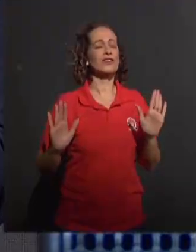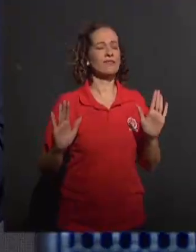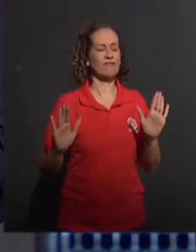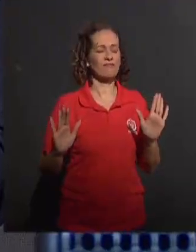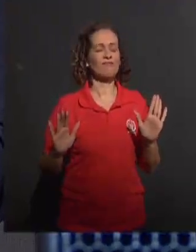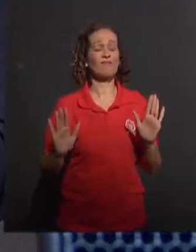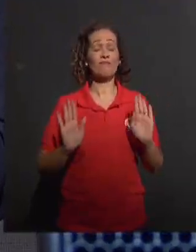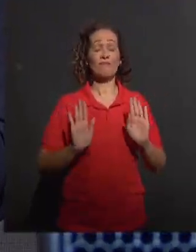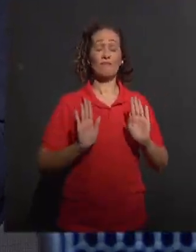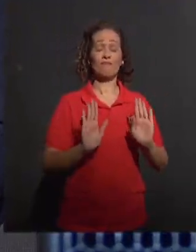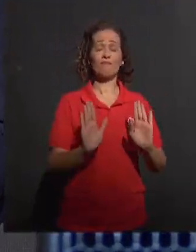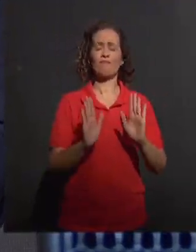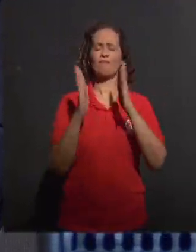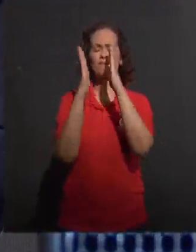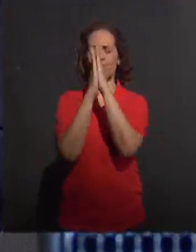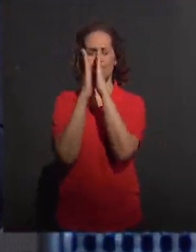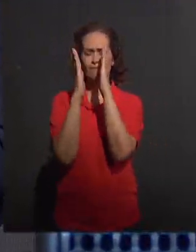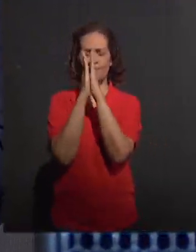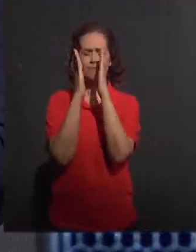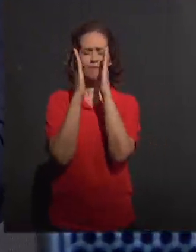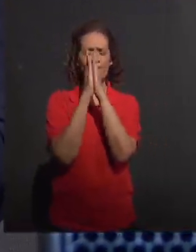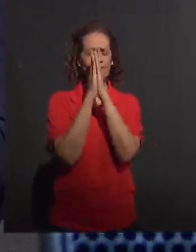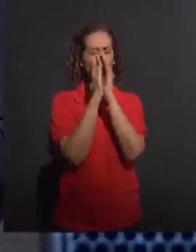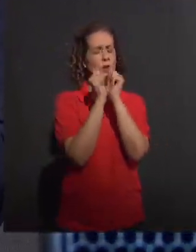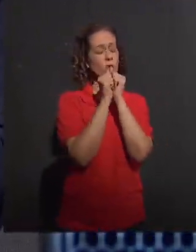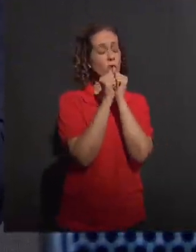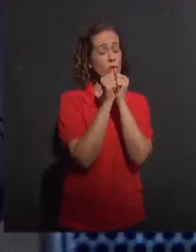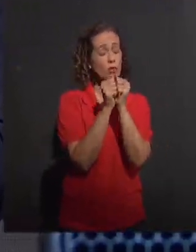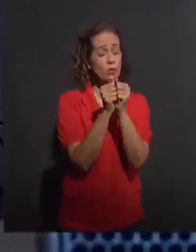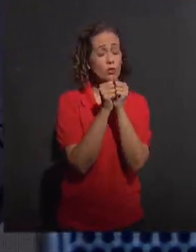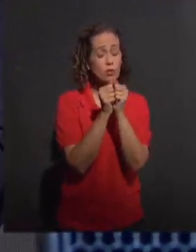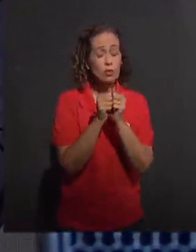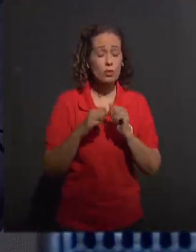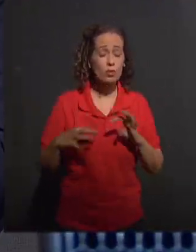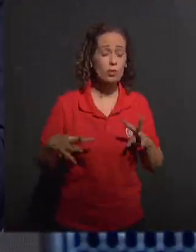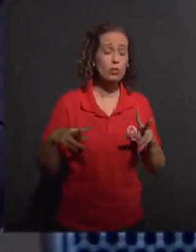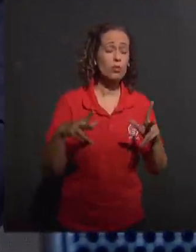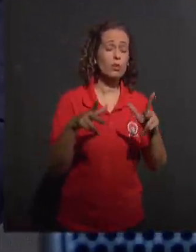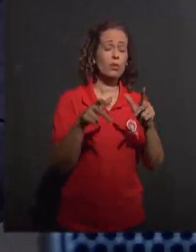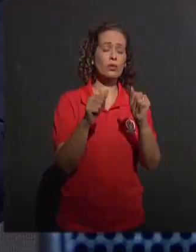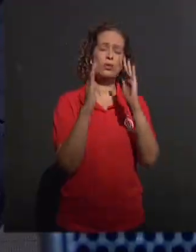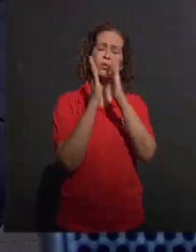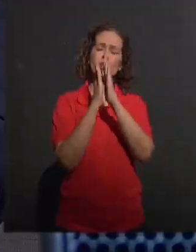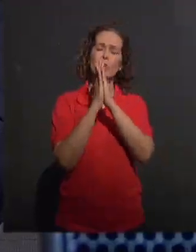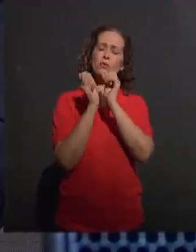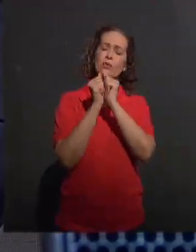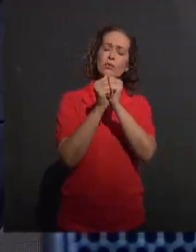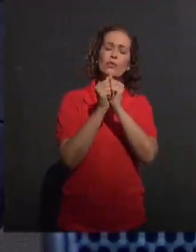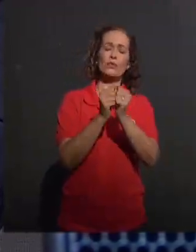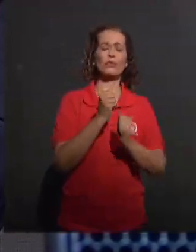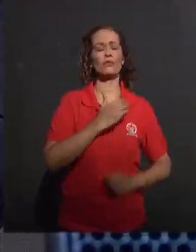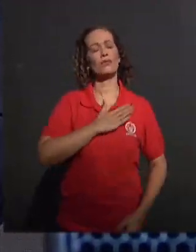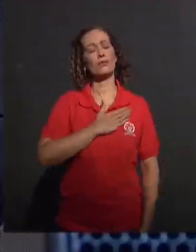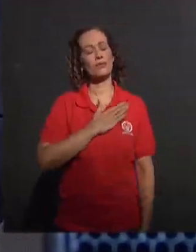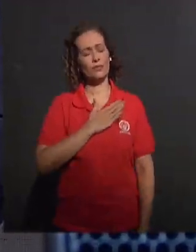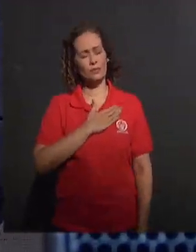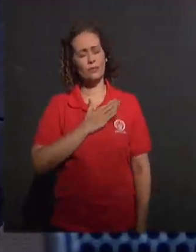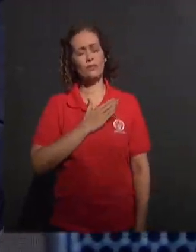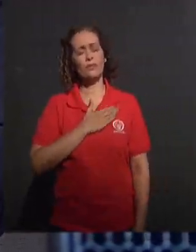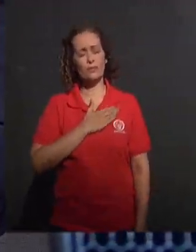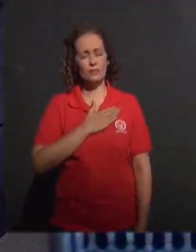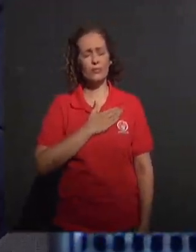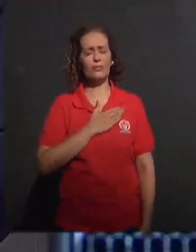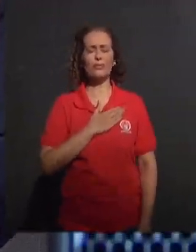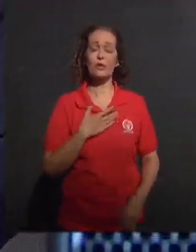nome, Pai, junto com tantos que estão orando junto comigo agora. Nos colocamos